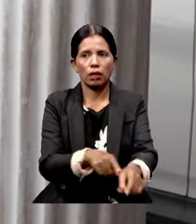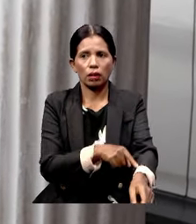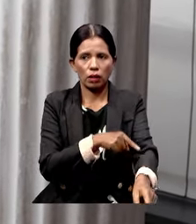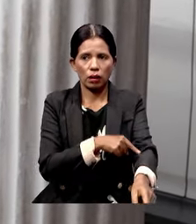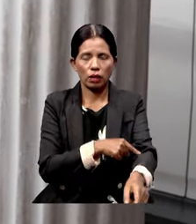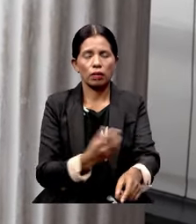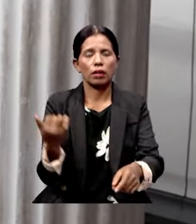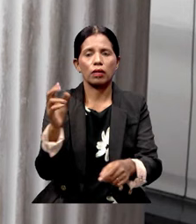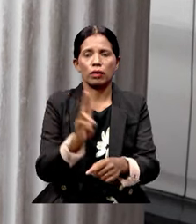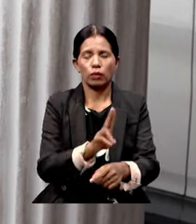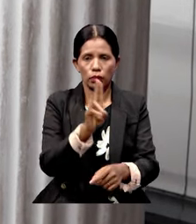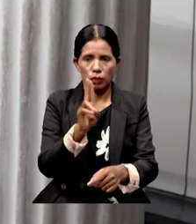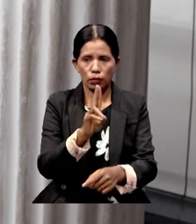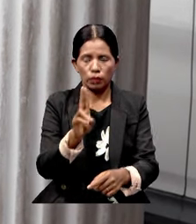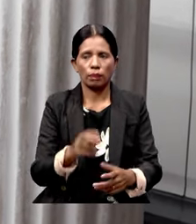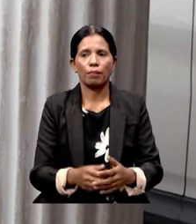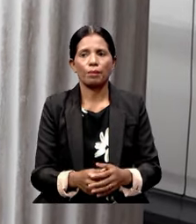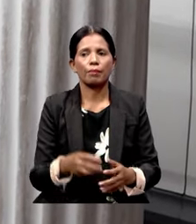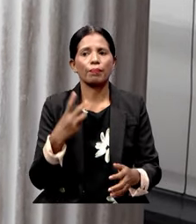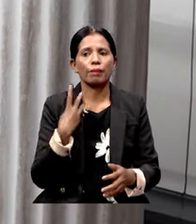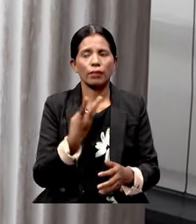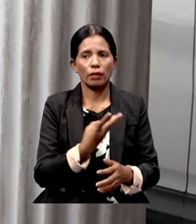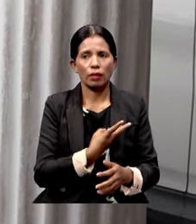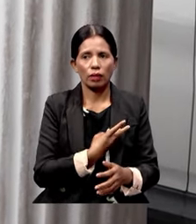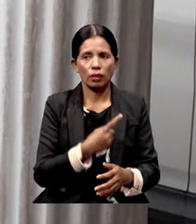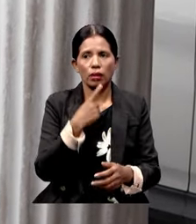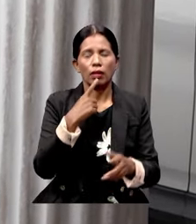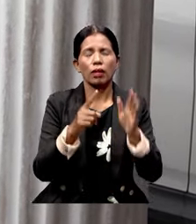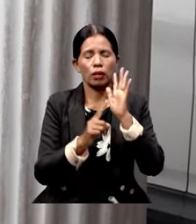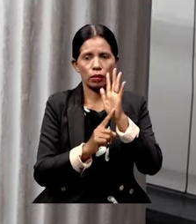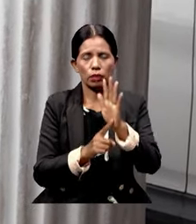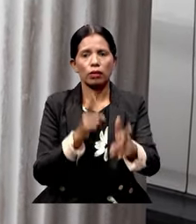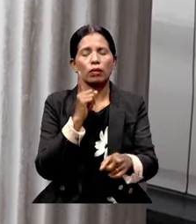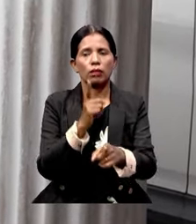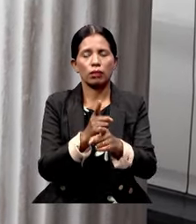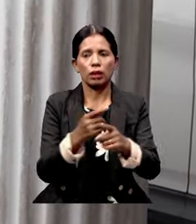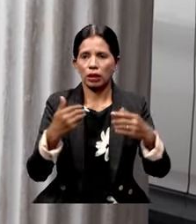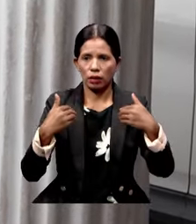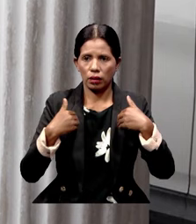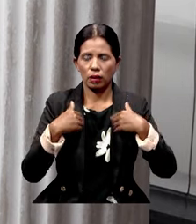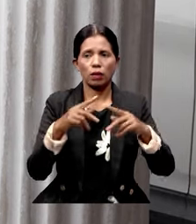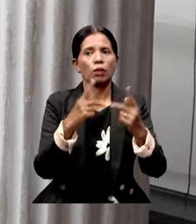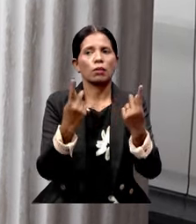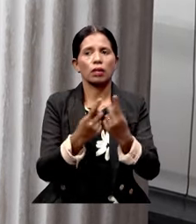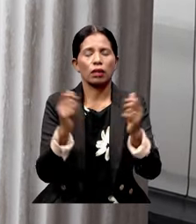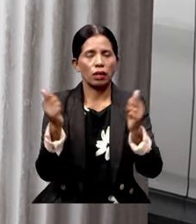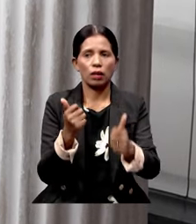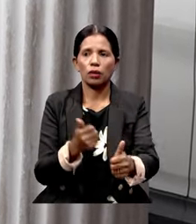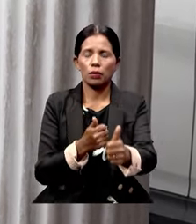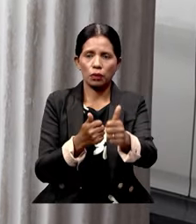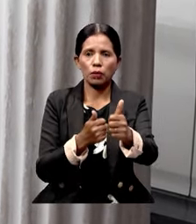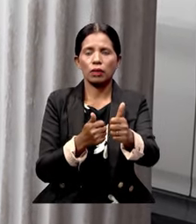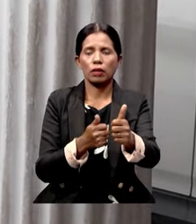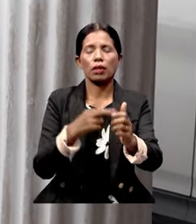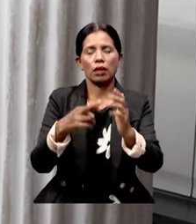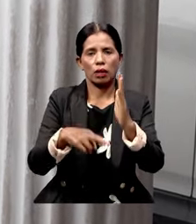nene execução e nebe ita iha hatur momos de han iha tendência companhia la cumpri ba be